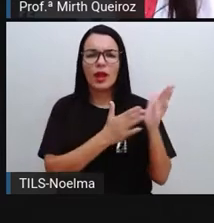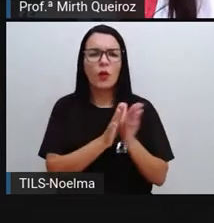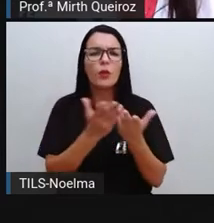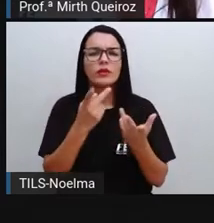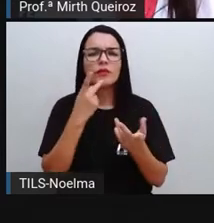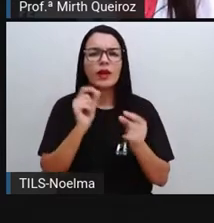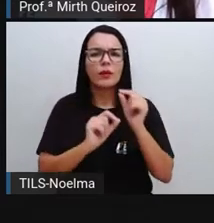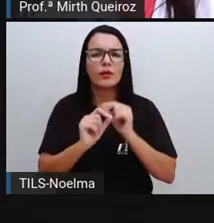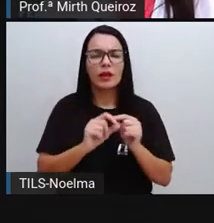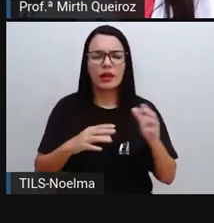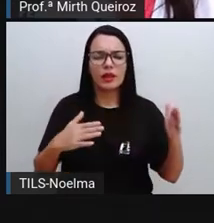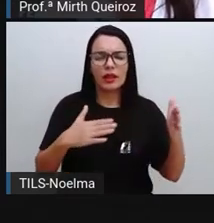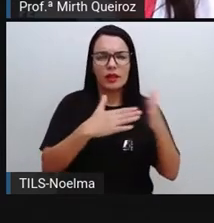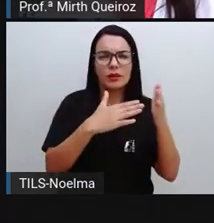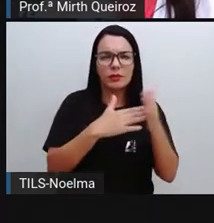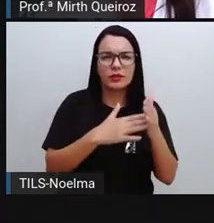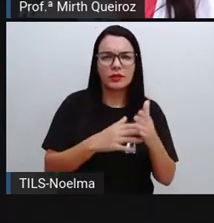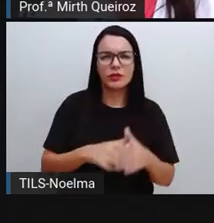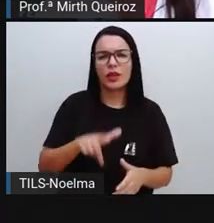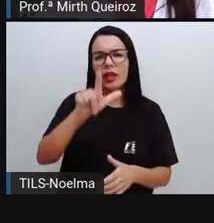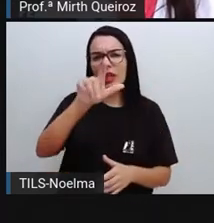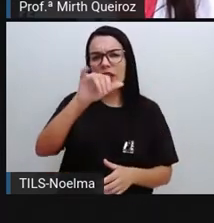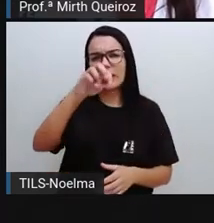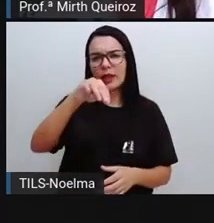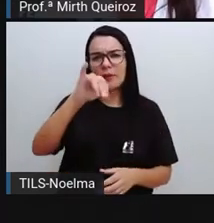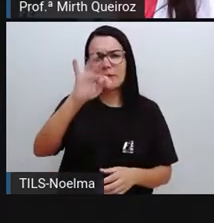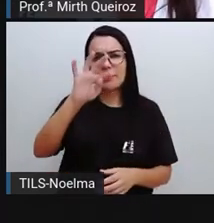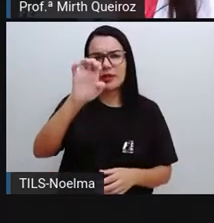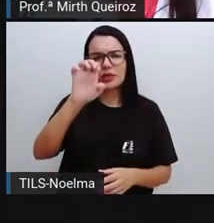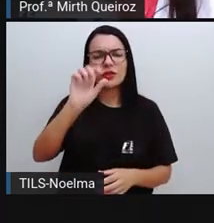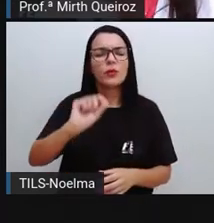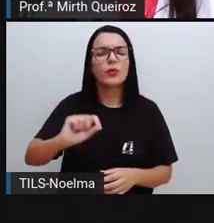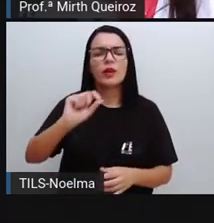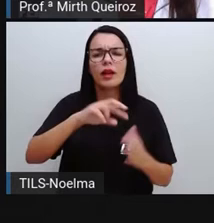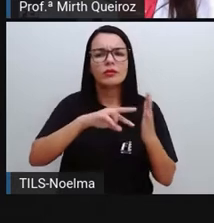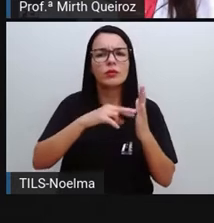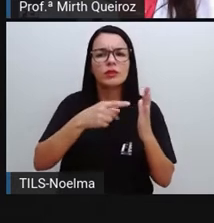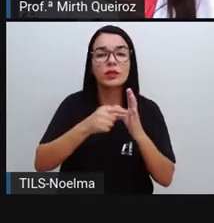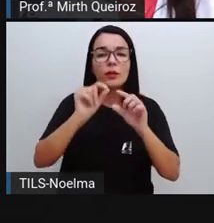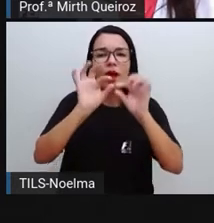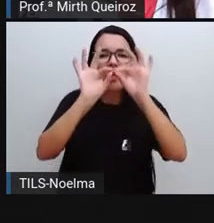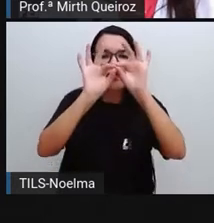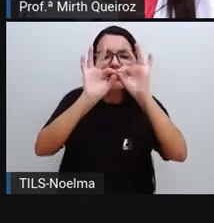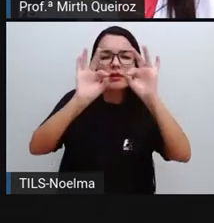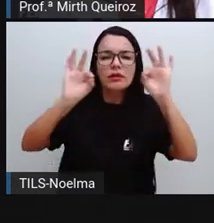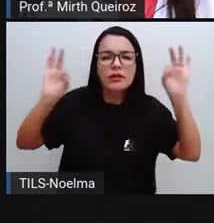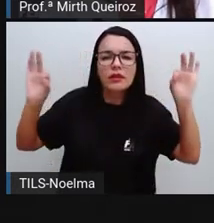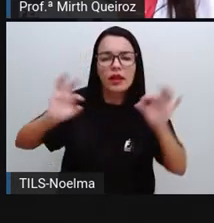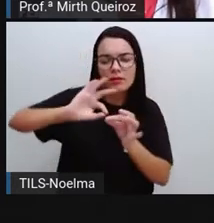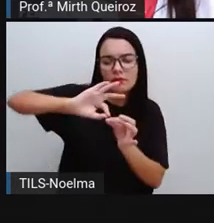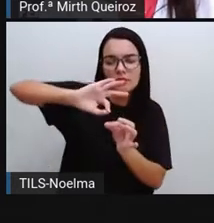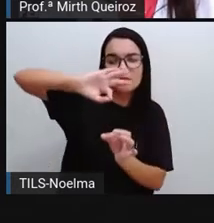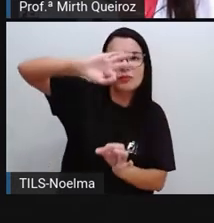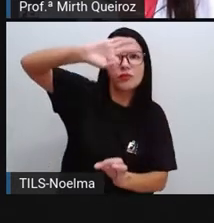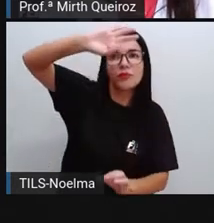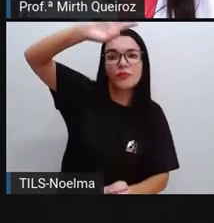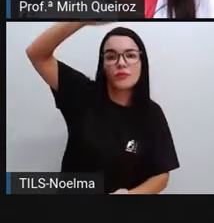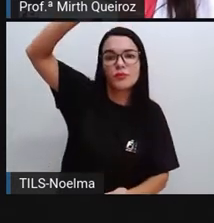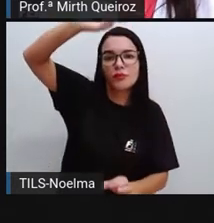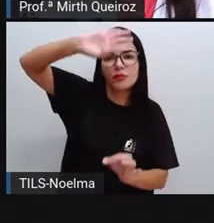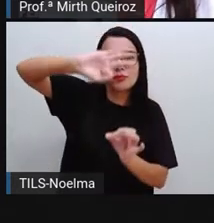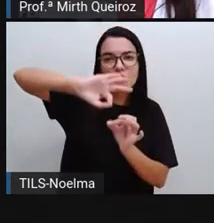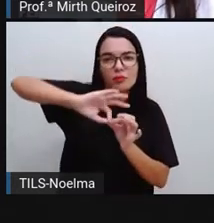sobre o limite, o conceito ele refere-se a uma linha precisa, nitidamente definida no